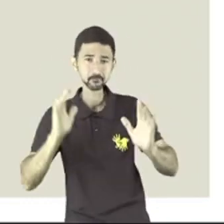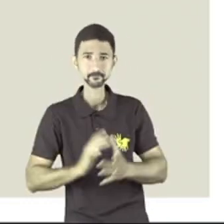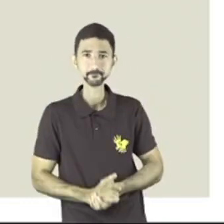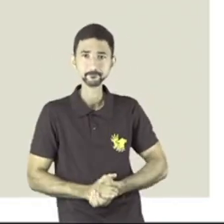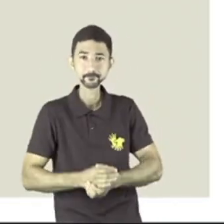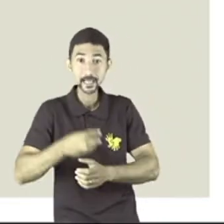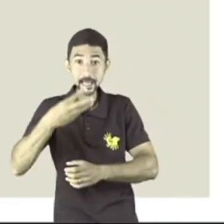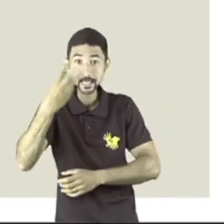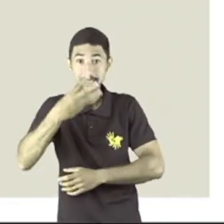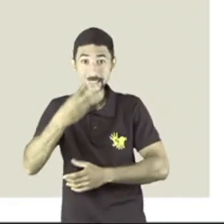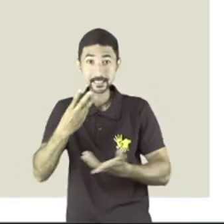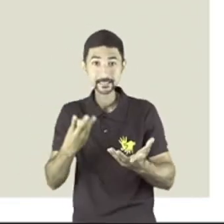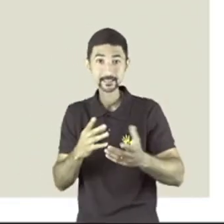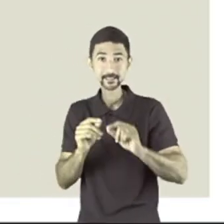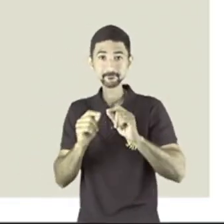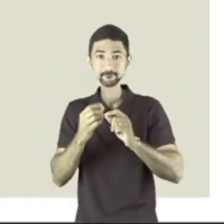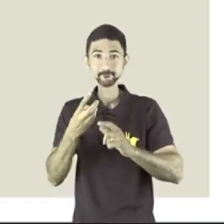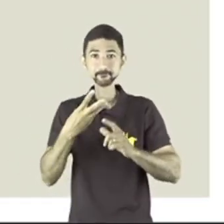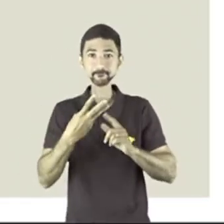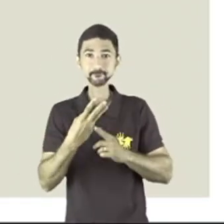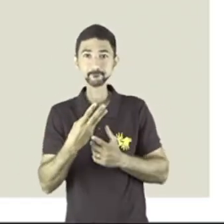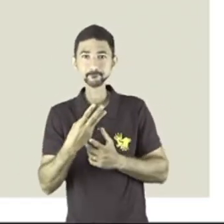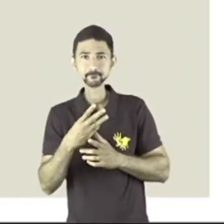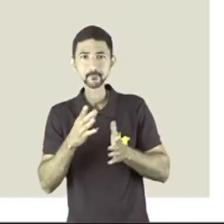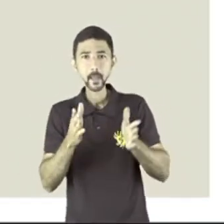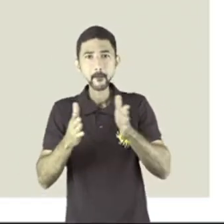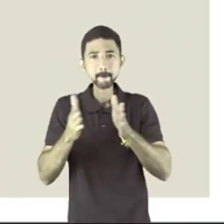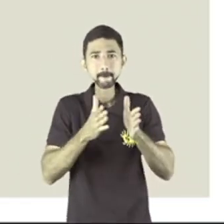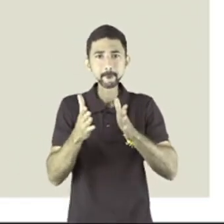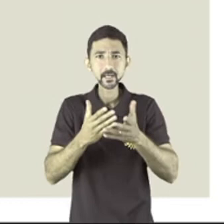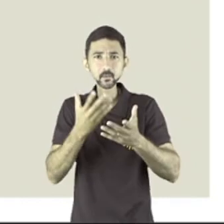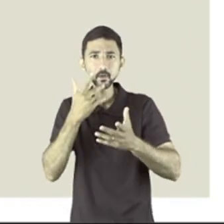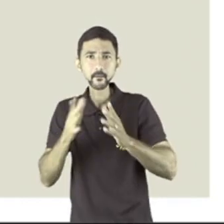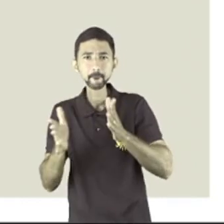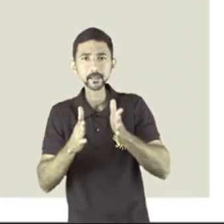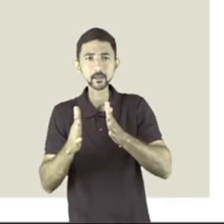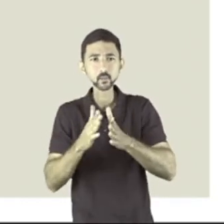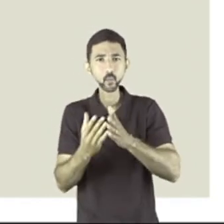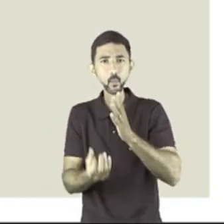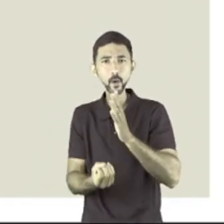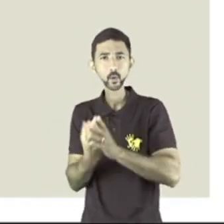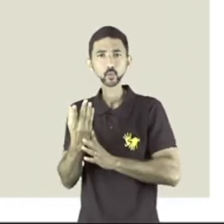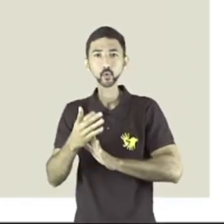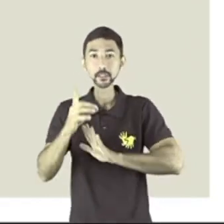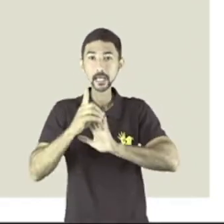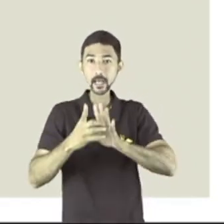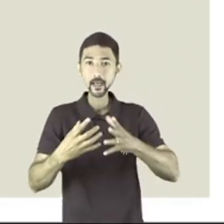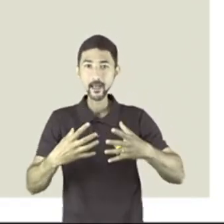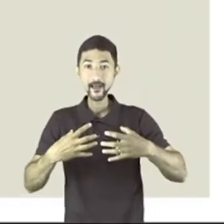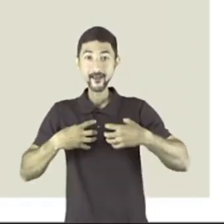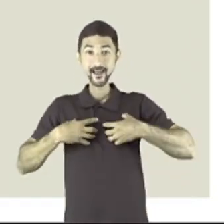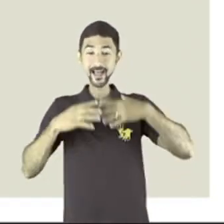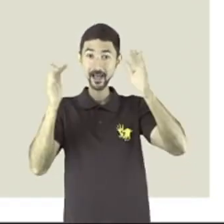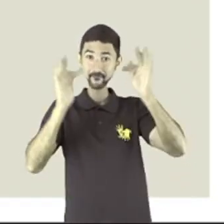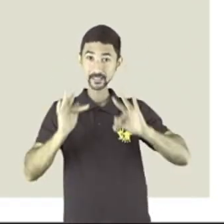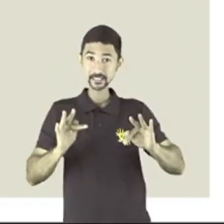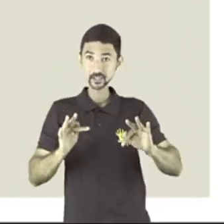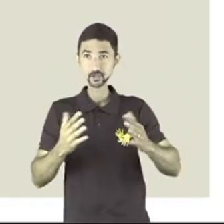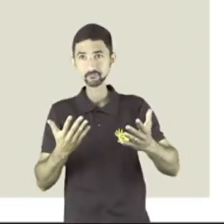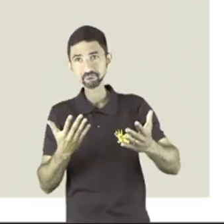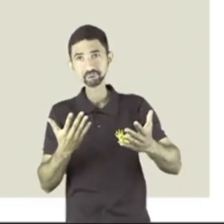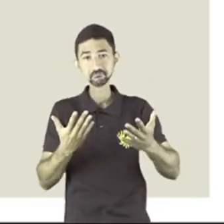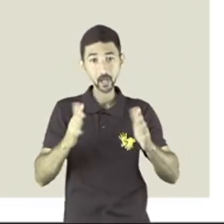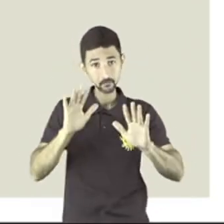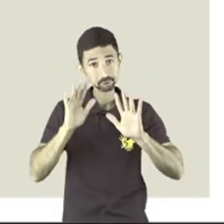sei. Terceira opção, é o período, a infância é o período que constrói o direito a ser feliz? Uma